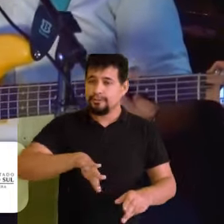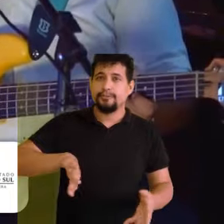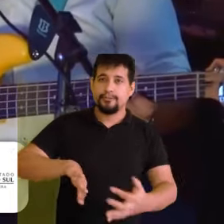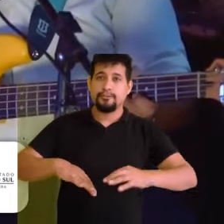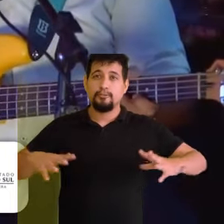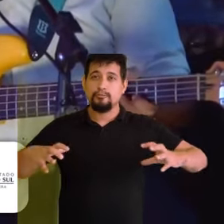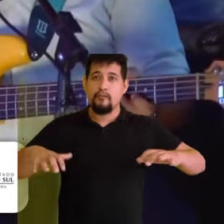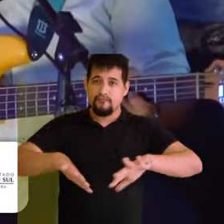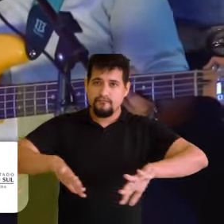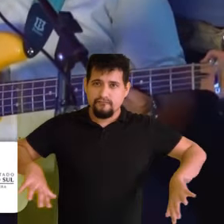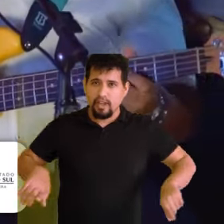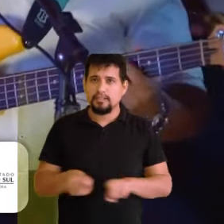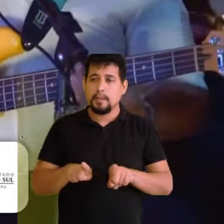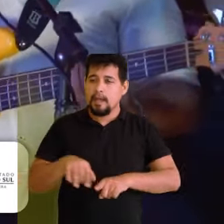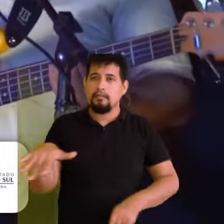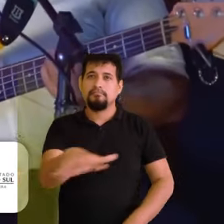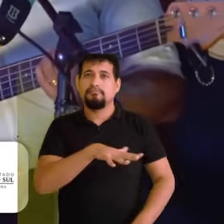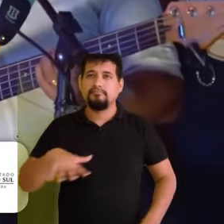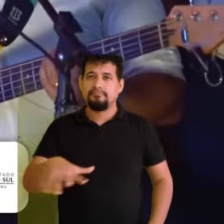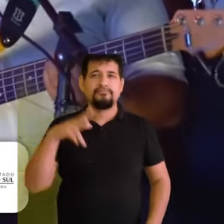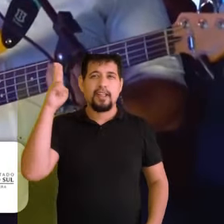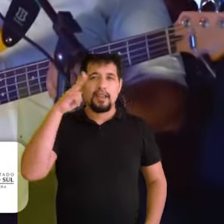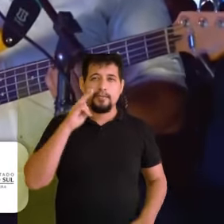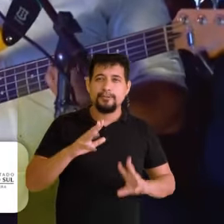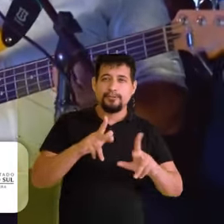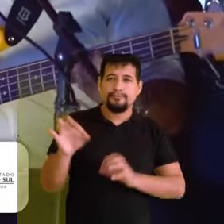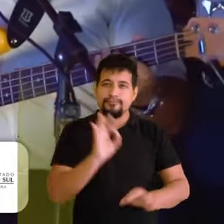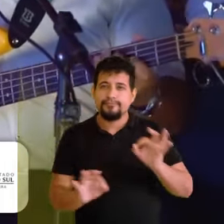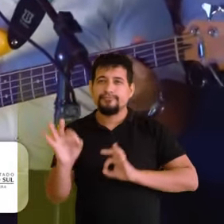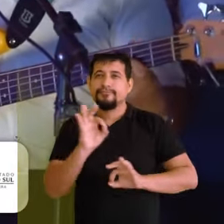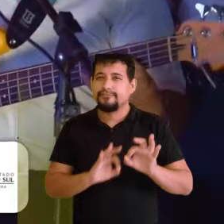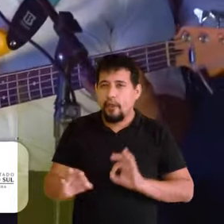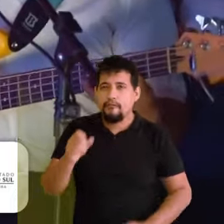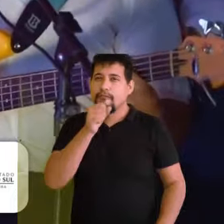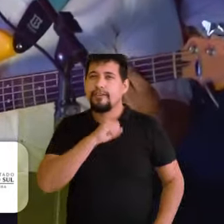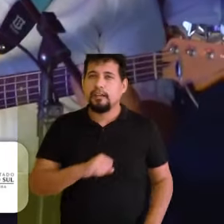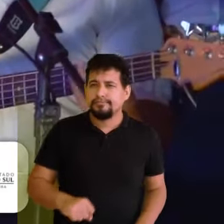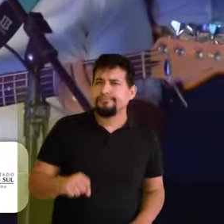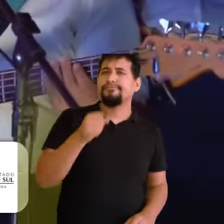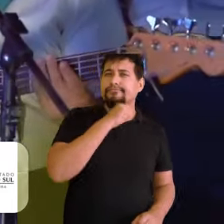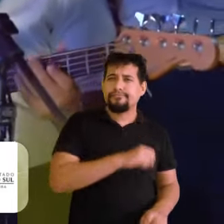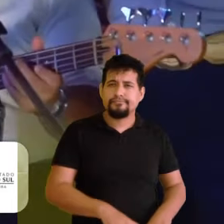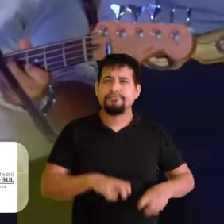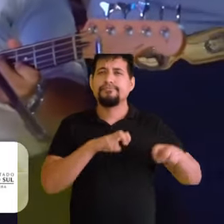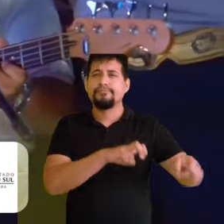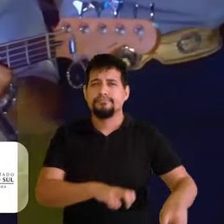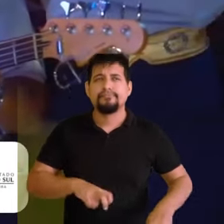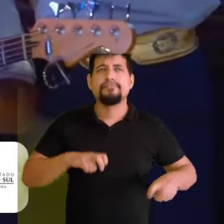dos pelos que tanto montou. Ao velho tropeiro só resta a lembrança do belo de boi que o